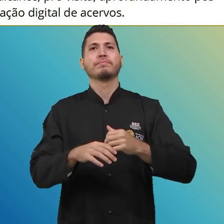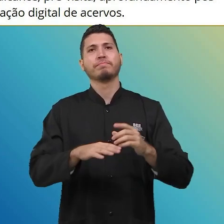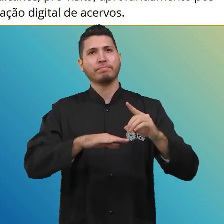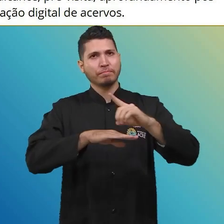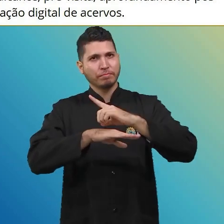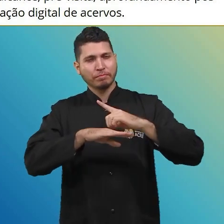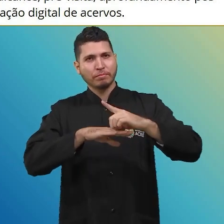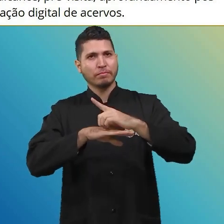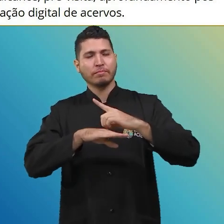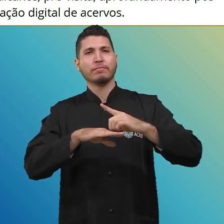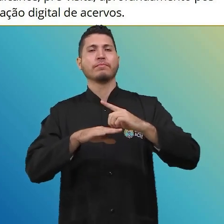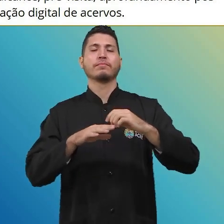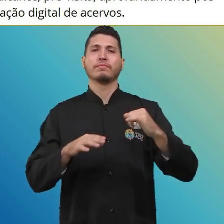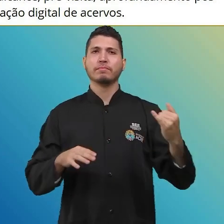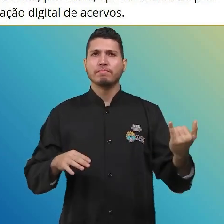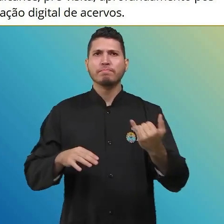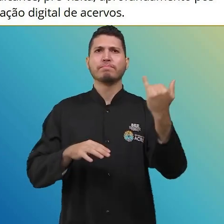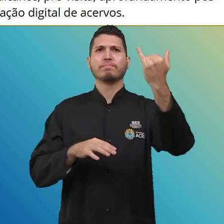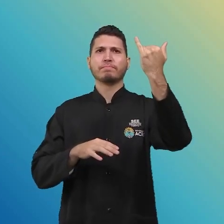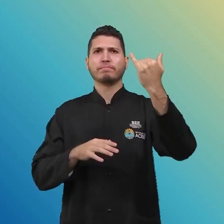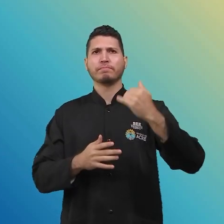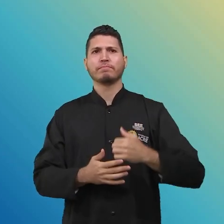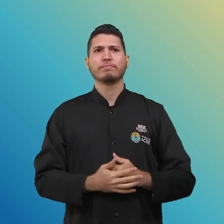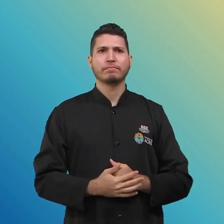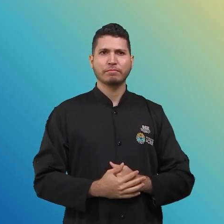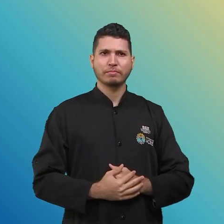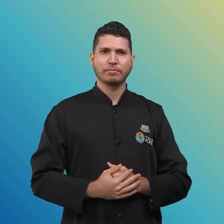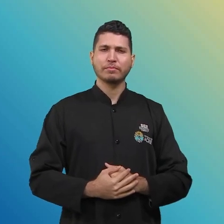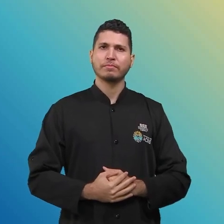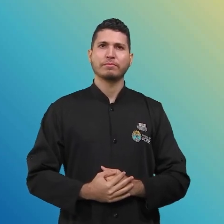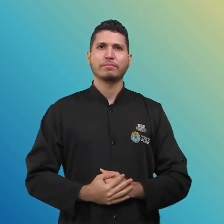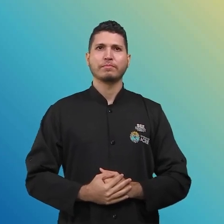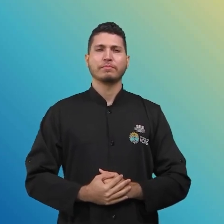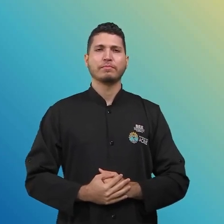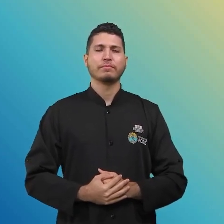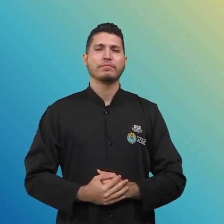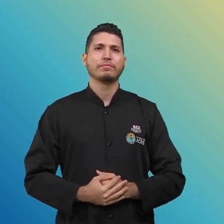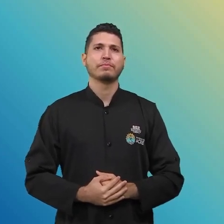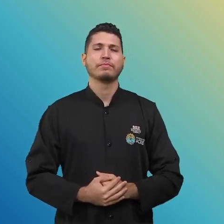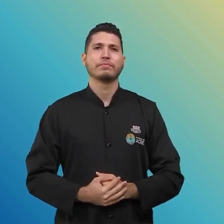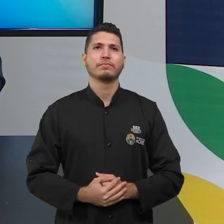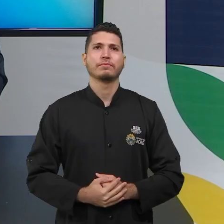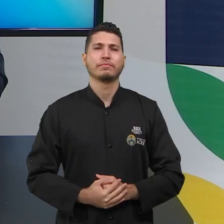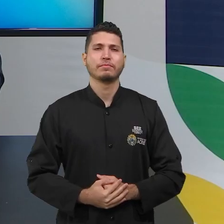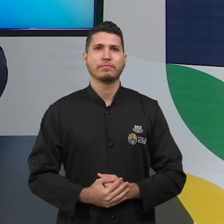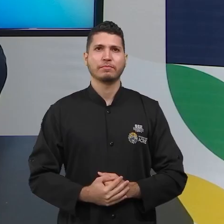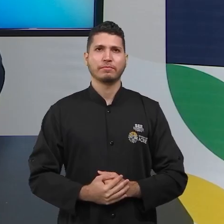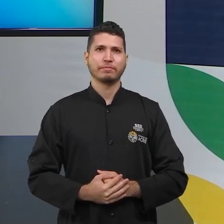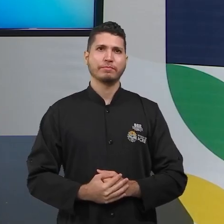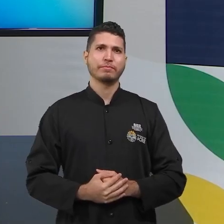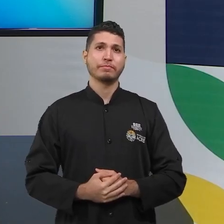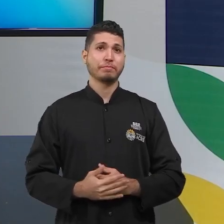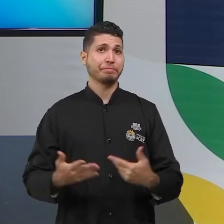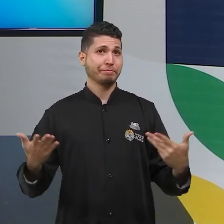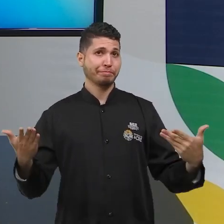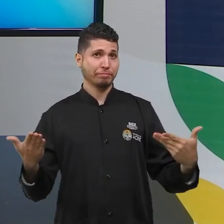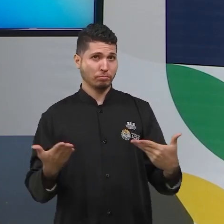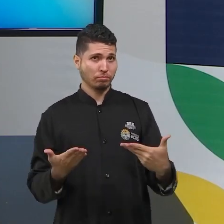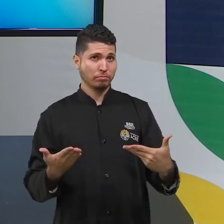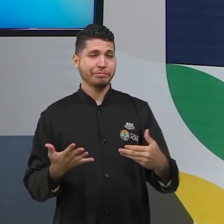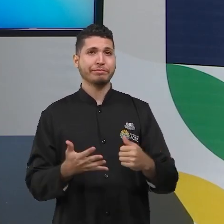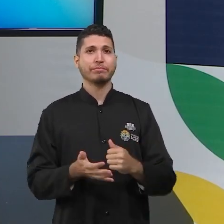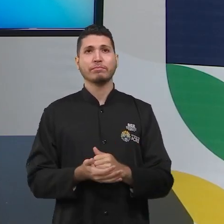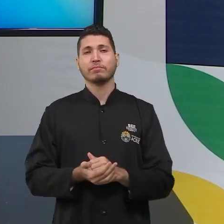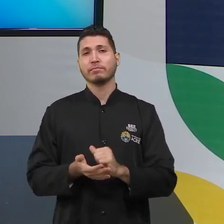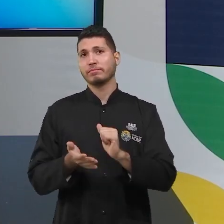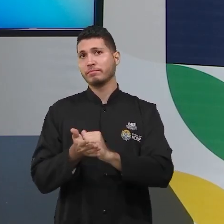digitalização desse acervo ela é muito importante. Olha, com o passar do tempo, nós estamos aqui agora correndo